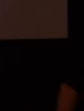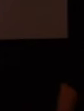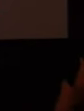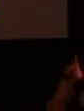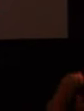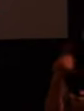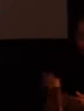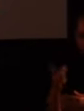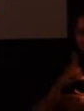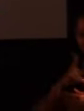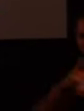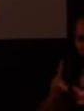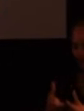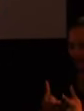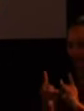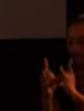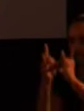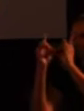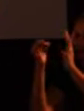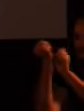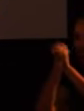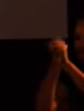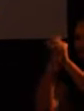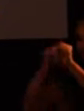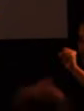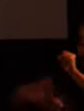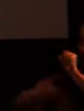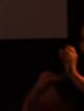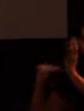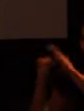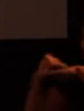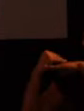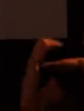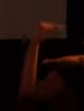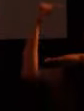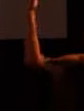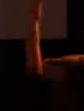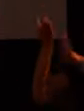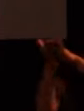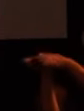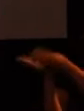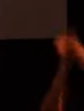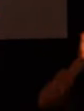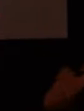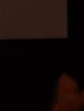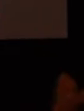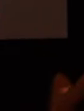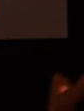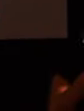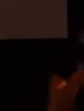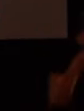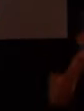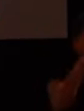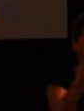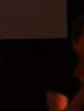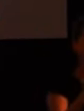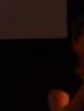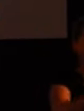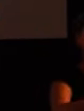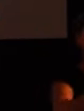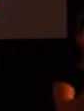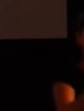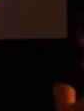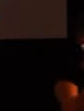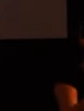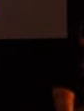finalidade de preservar a questão do patrimônio e da paisagem urbana, do lado de cá nós aplicamos restrições de gabaritos baseada